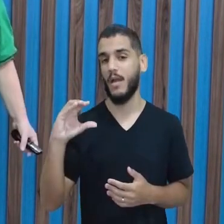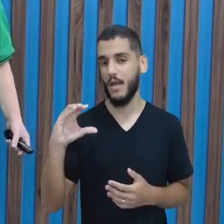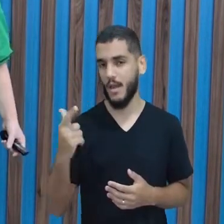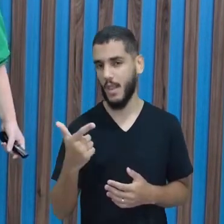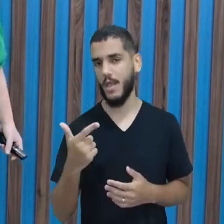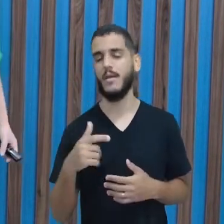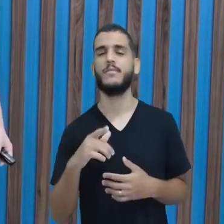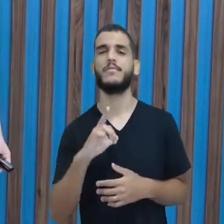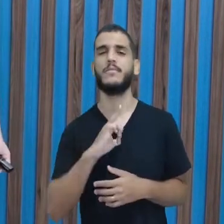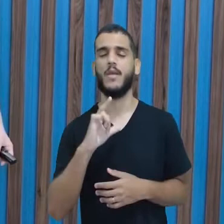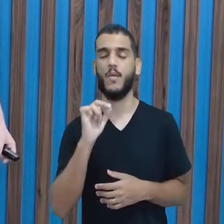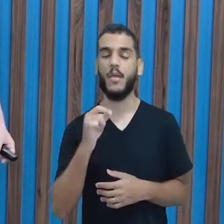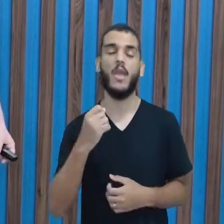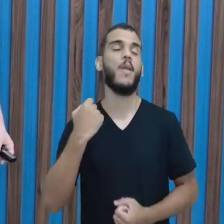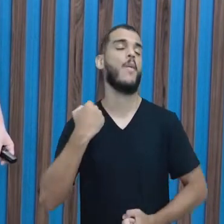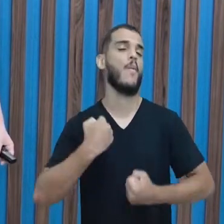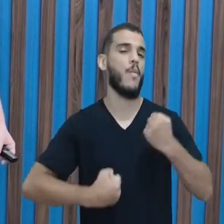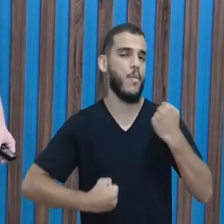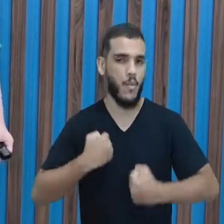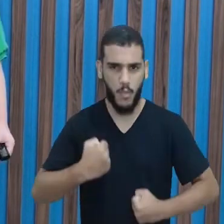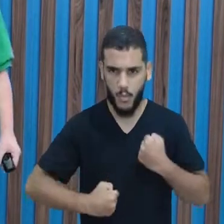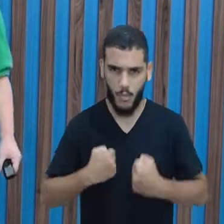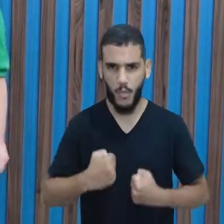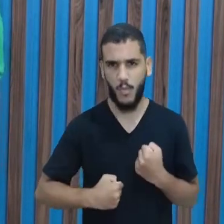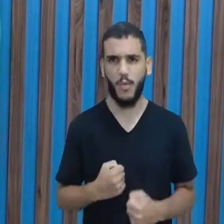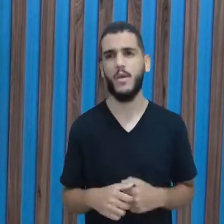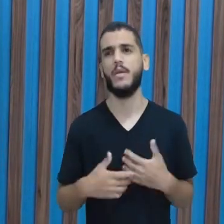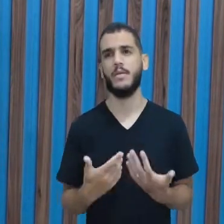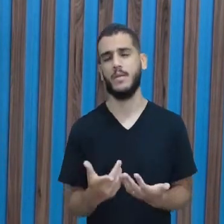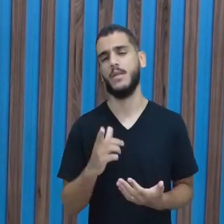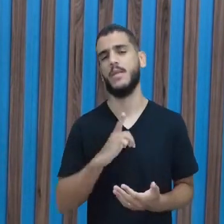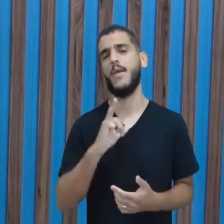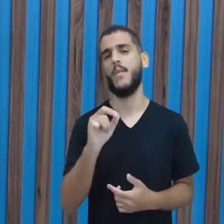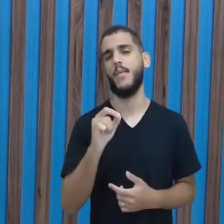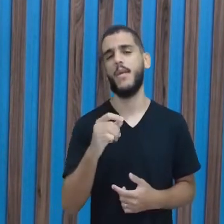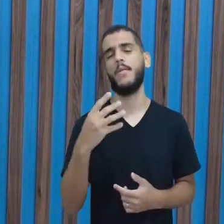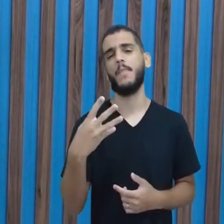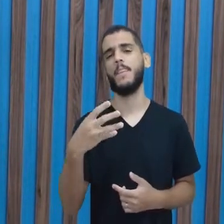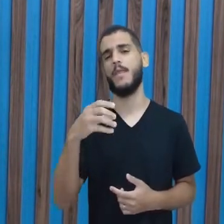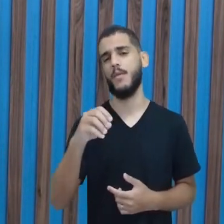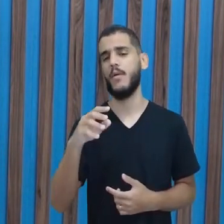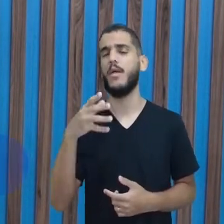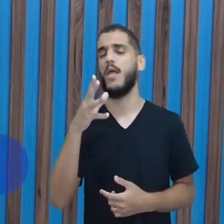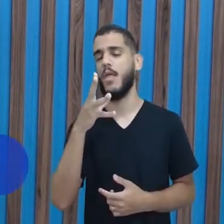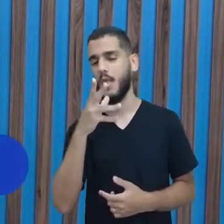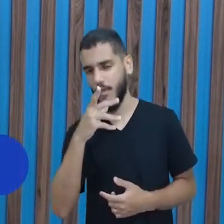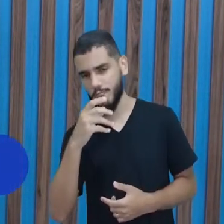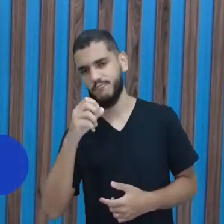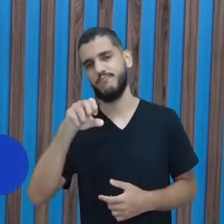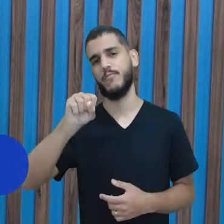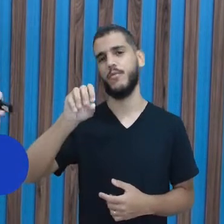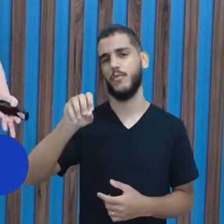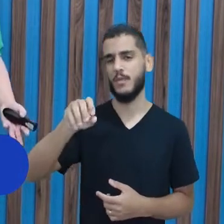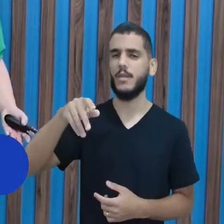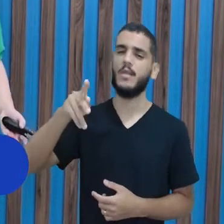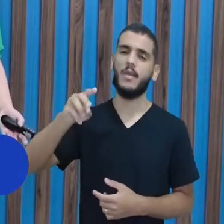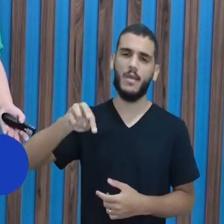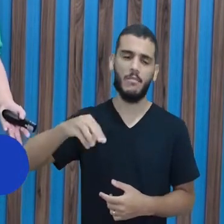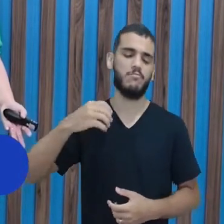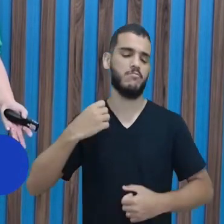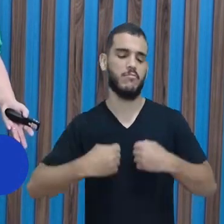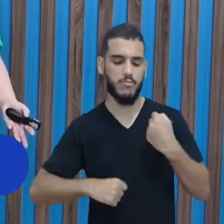estiver correndo, e aqui eu estou considerando 40 devagar, 80 correndo, eu vou chegar